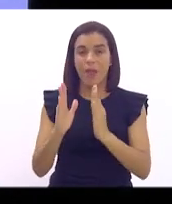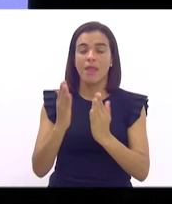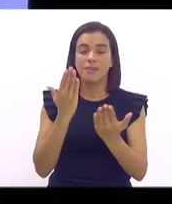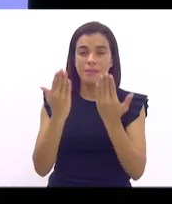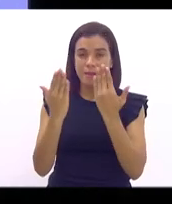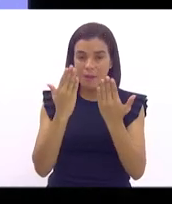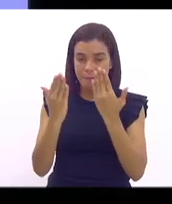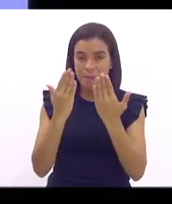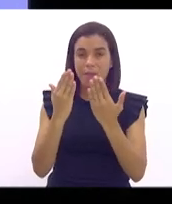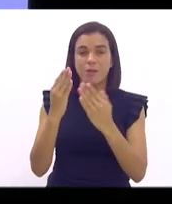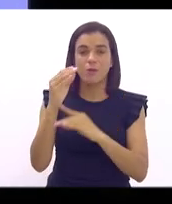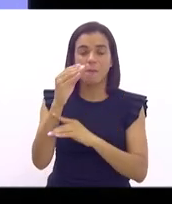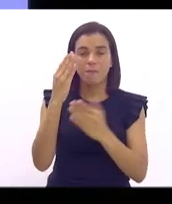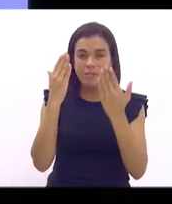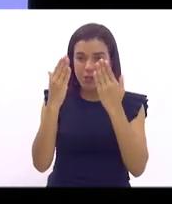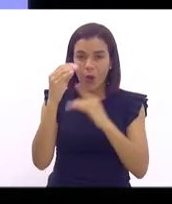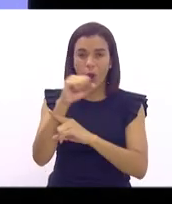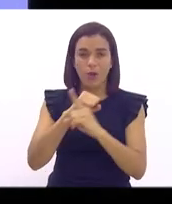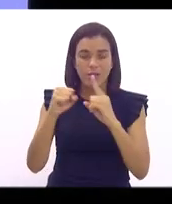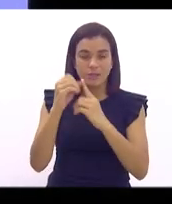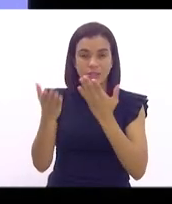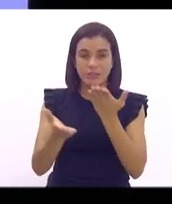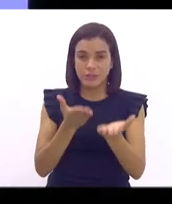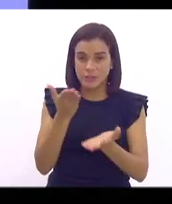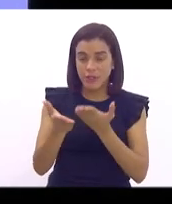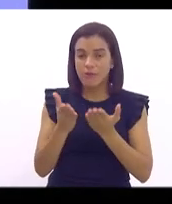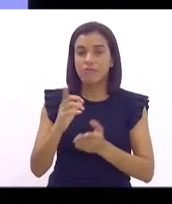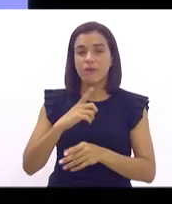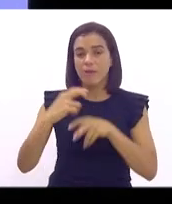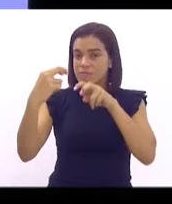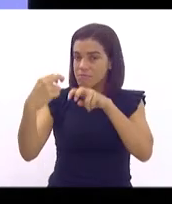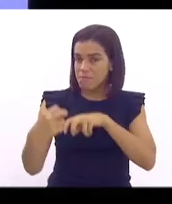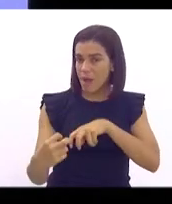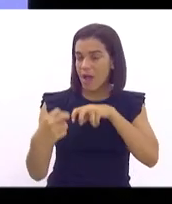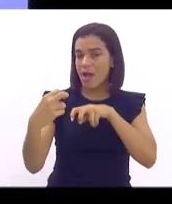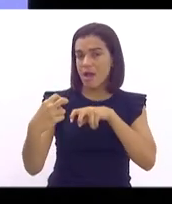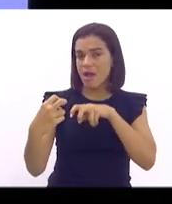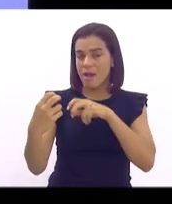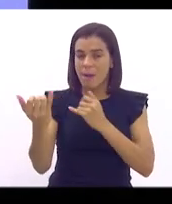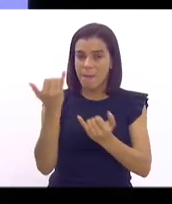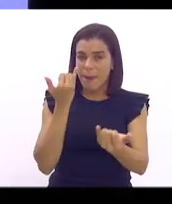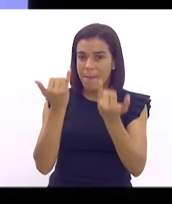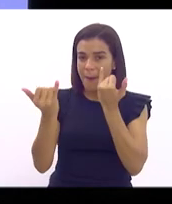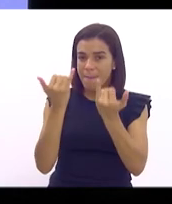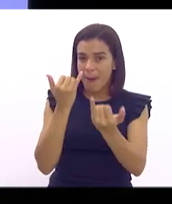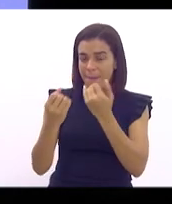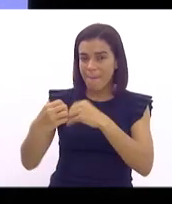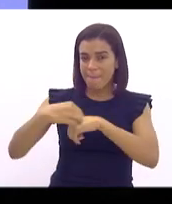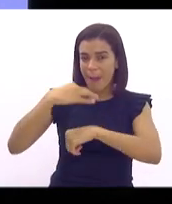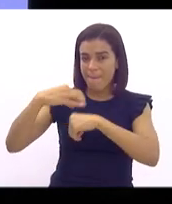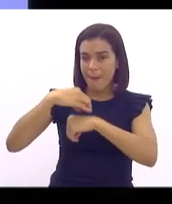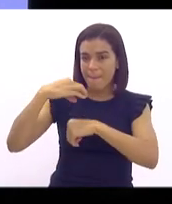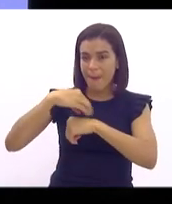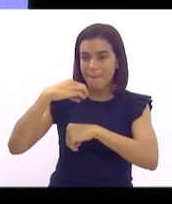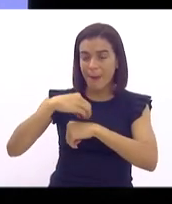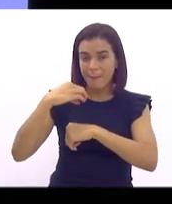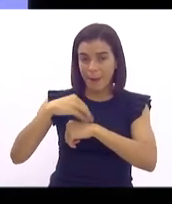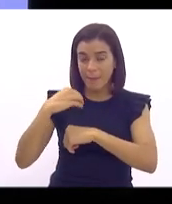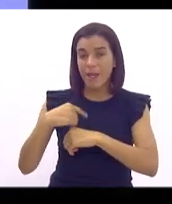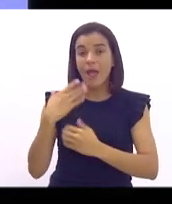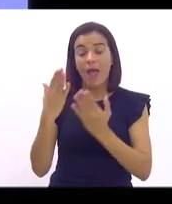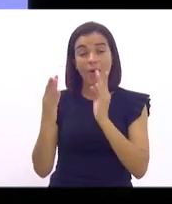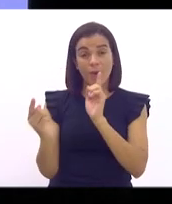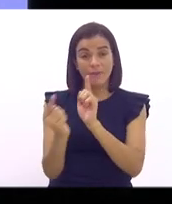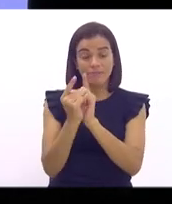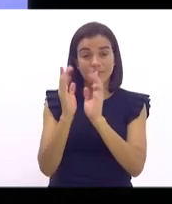né? Tem a equipe com psicólogo, assistente social, onde a gente realiza uma escuta qualificada, que é realizada pela equipe técnica. E, a partir desse atendimento, a